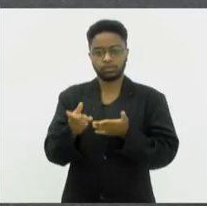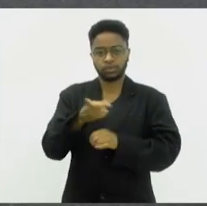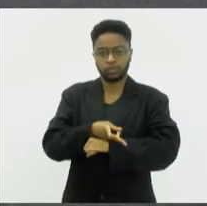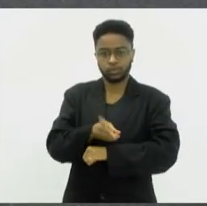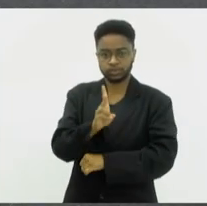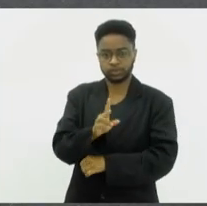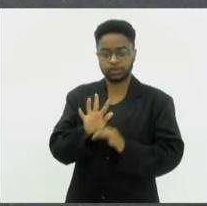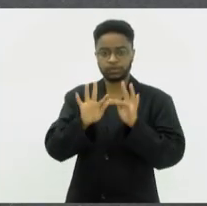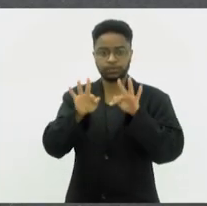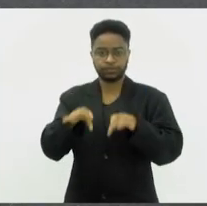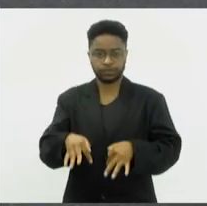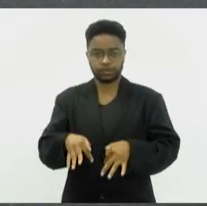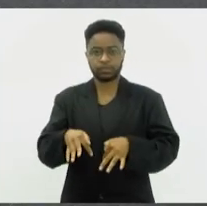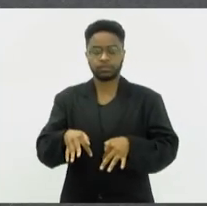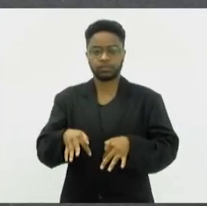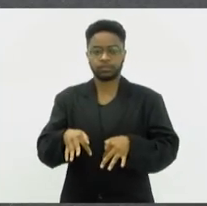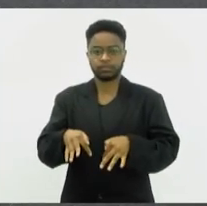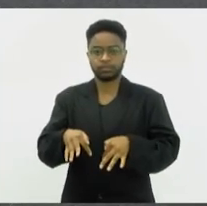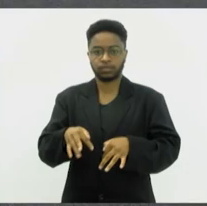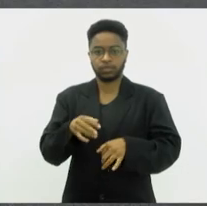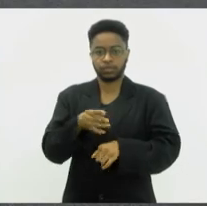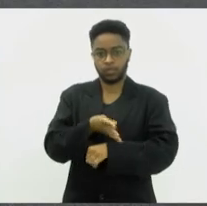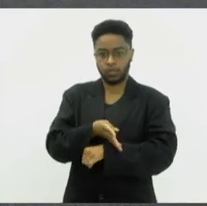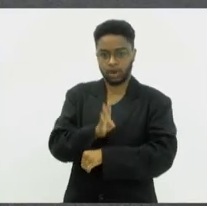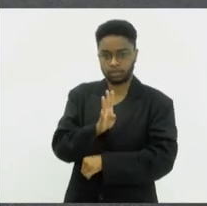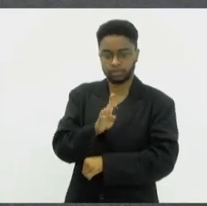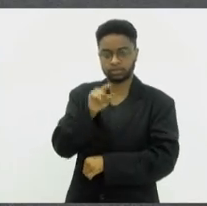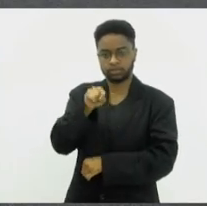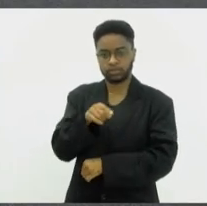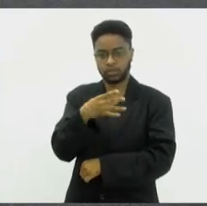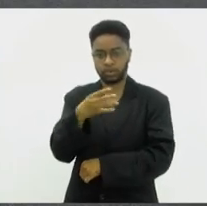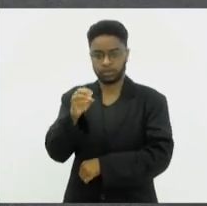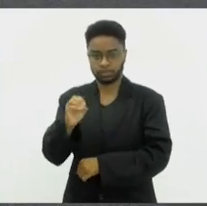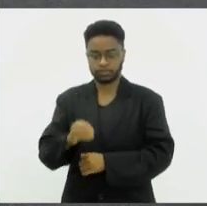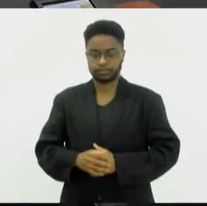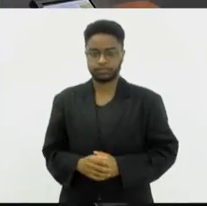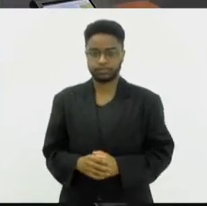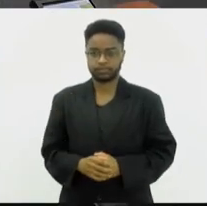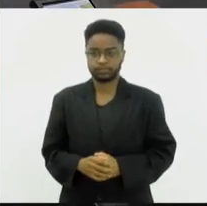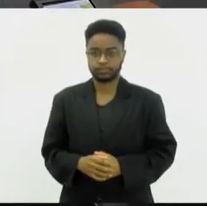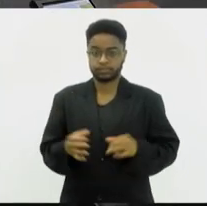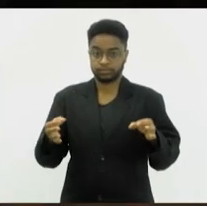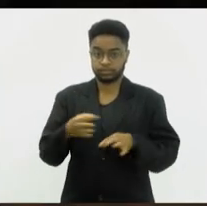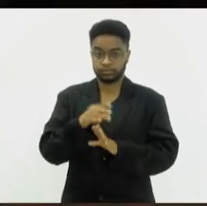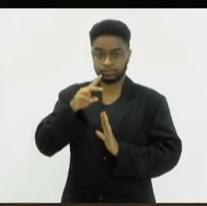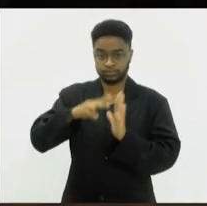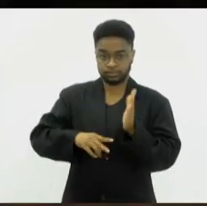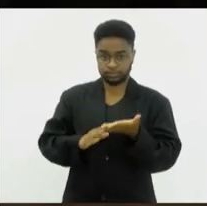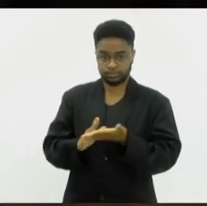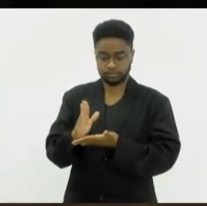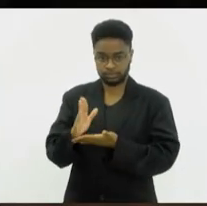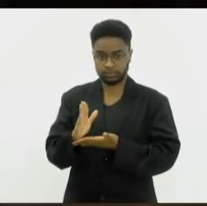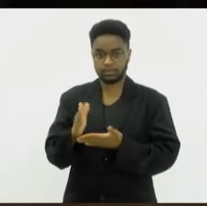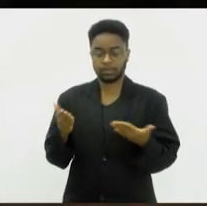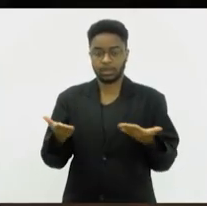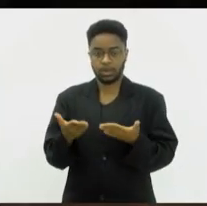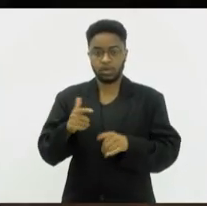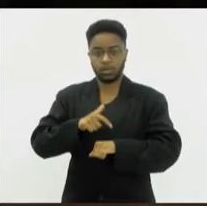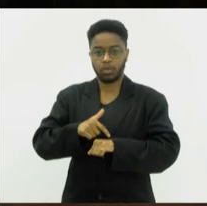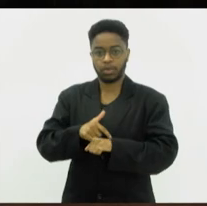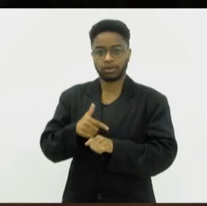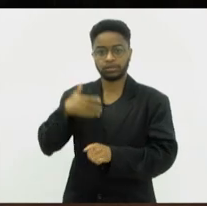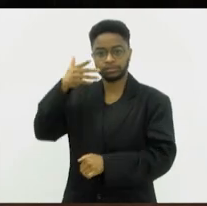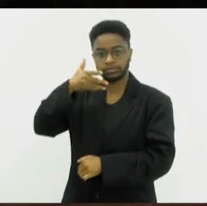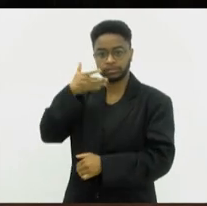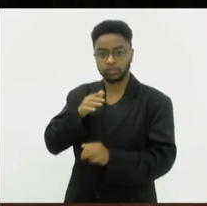horas, foi encerrada às 16 horas e 40 minutos. Lida e aprovada a ata, passe ao